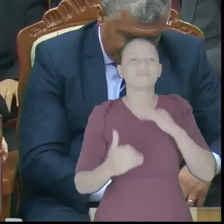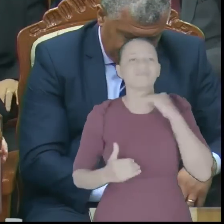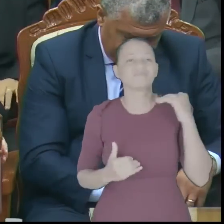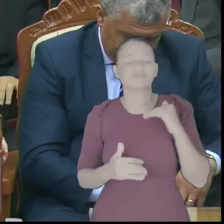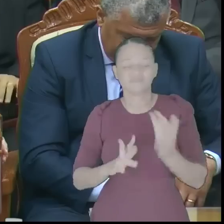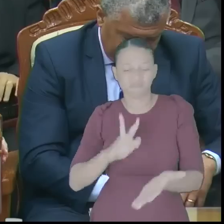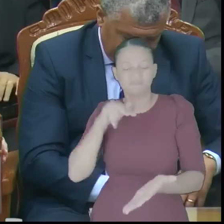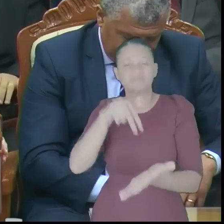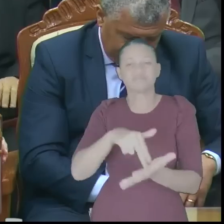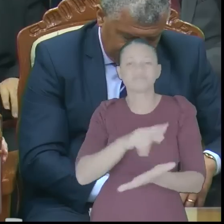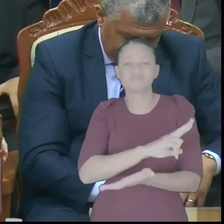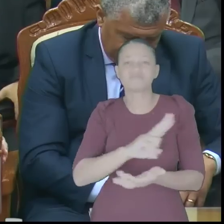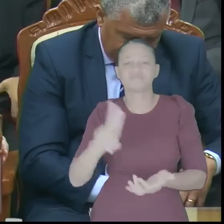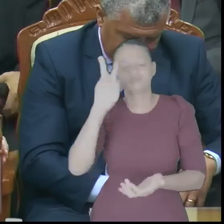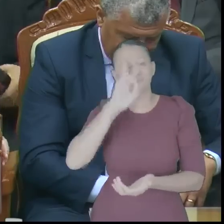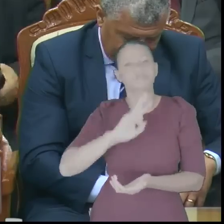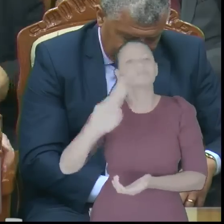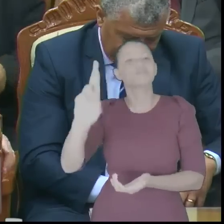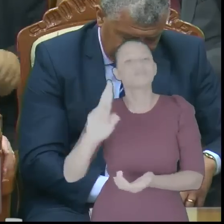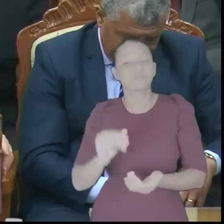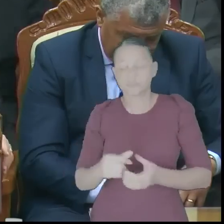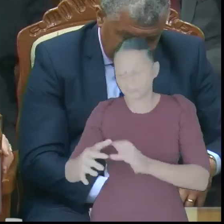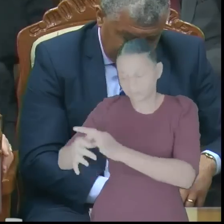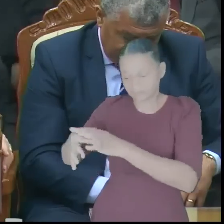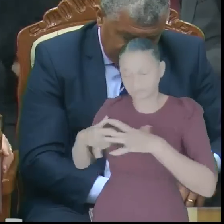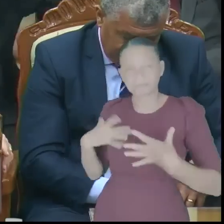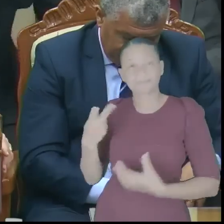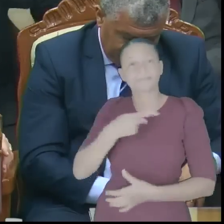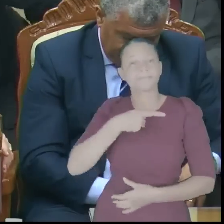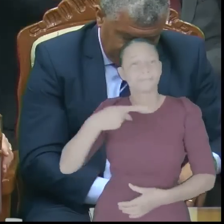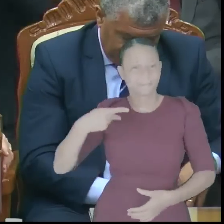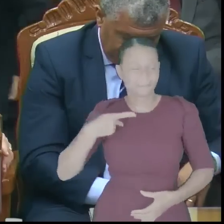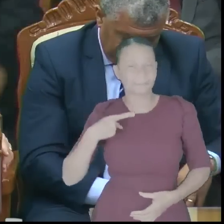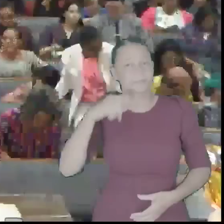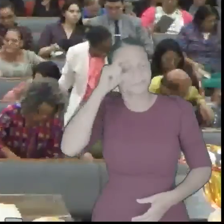em pé comigo em nome do Senhor, com a permissão do nosso pastor.